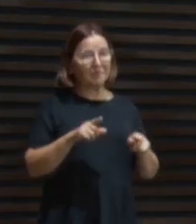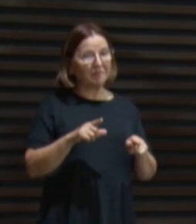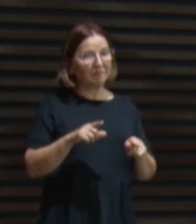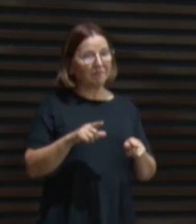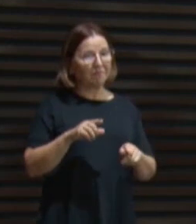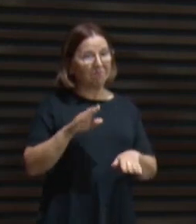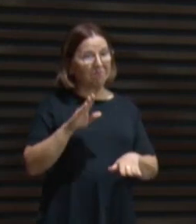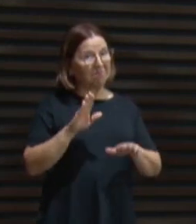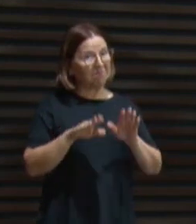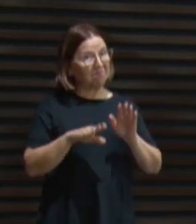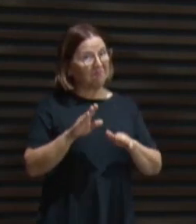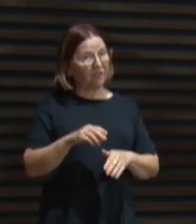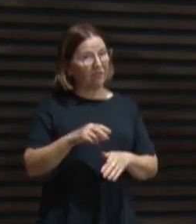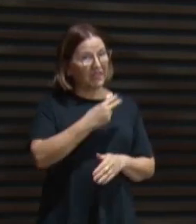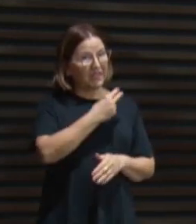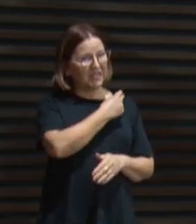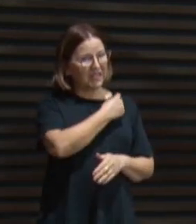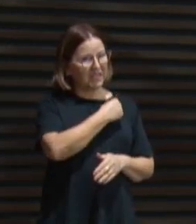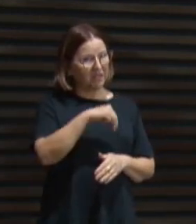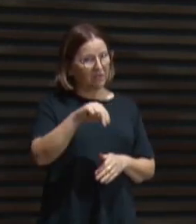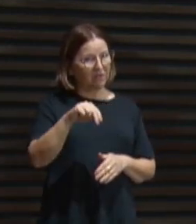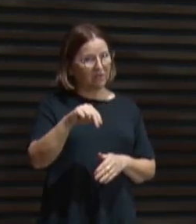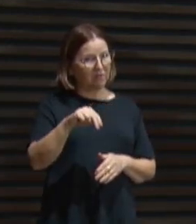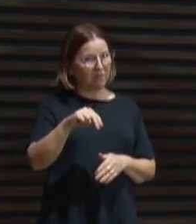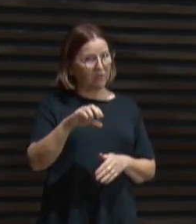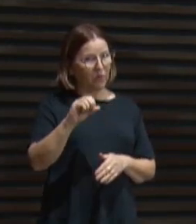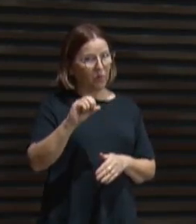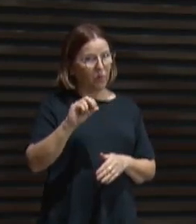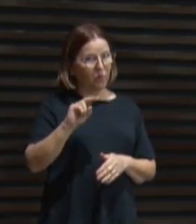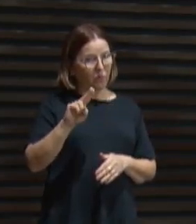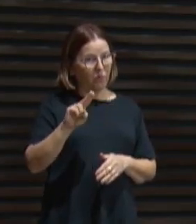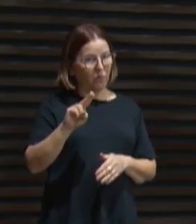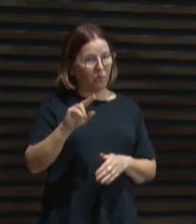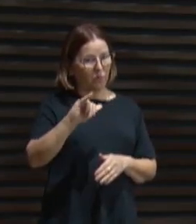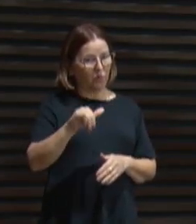ser Nicodemos ou José de Arimateia.